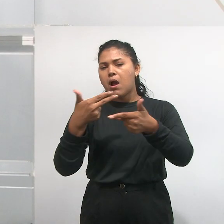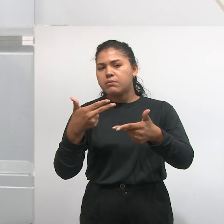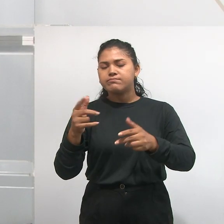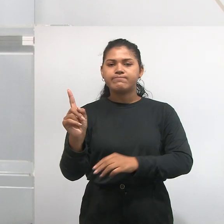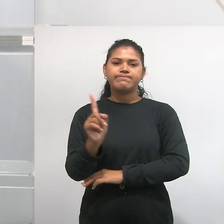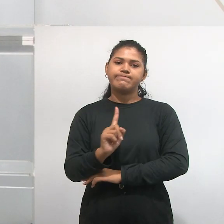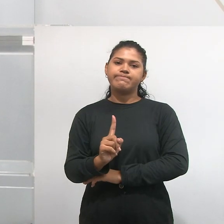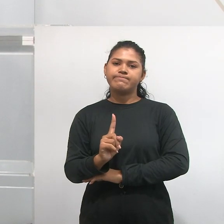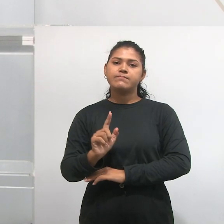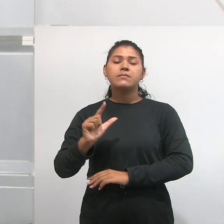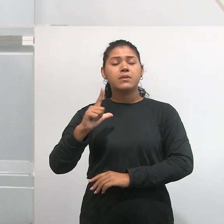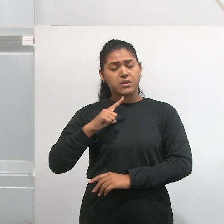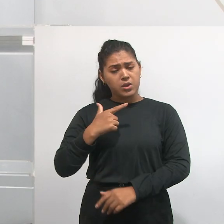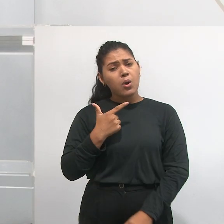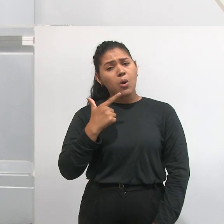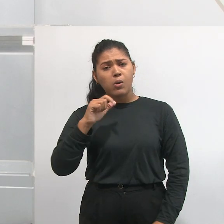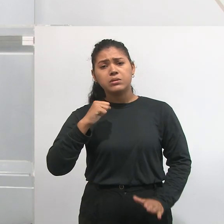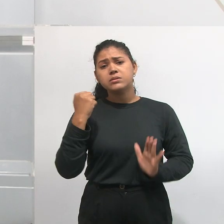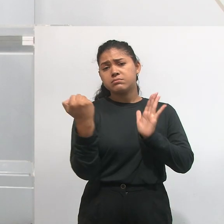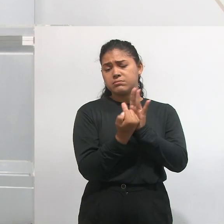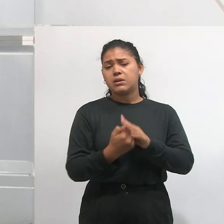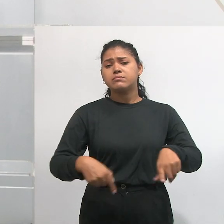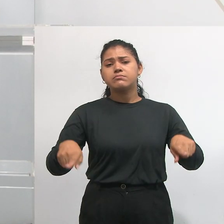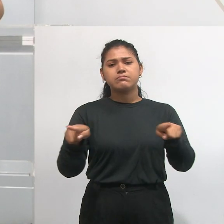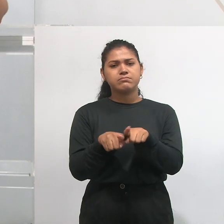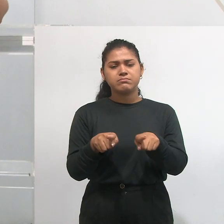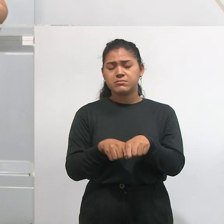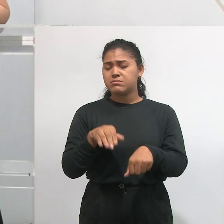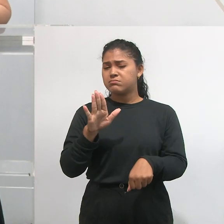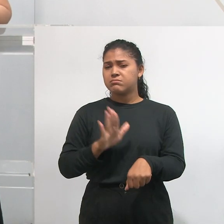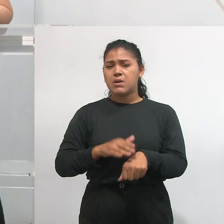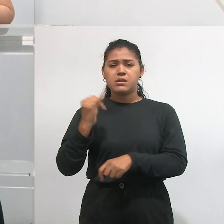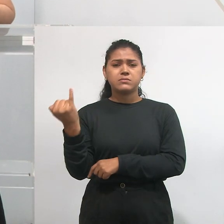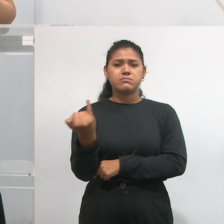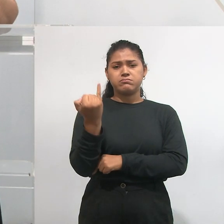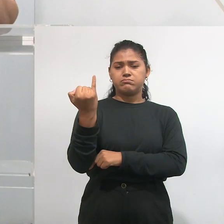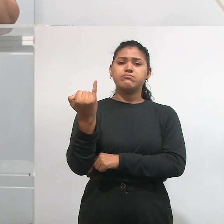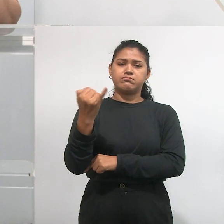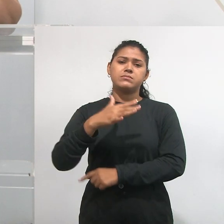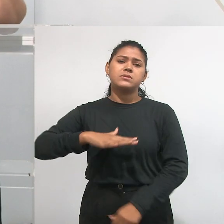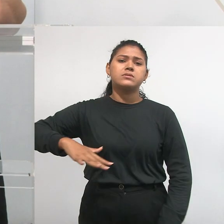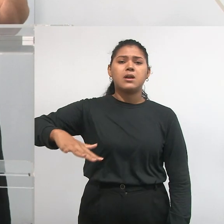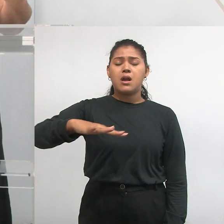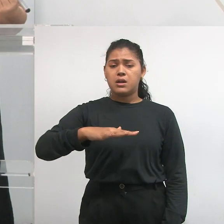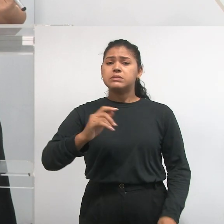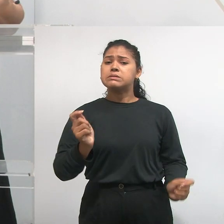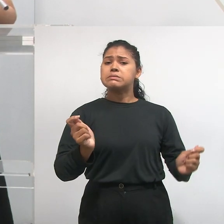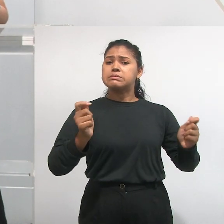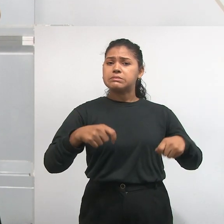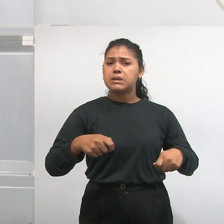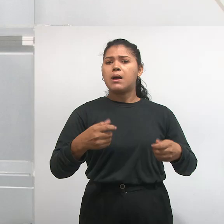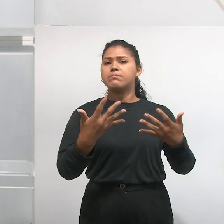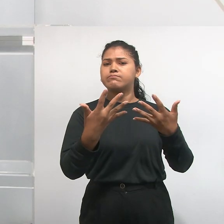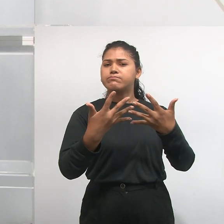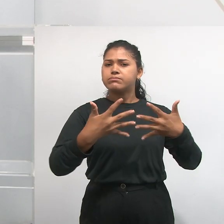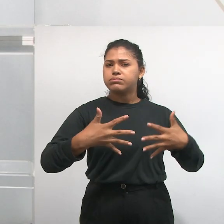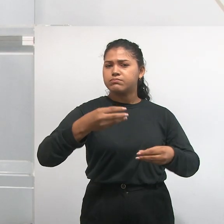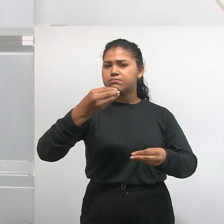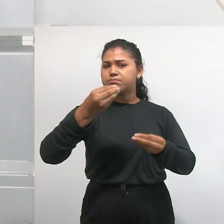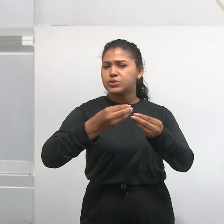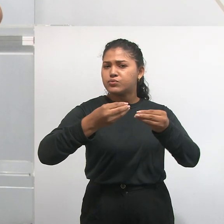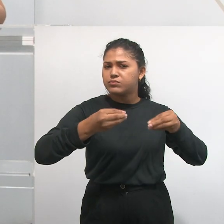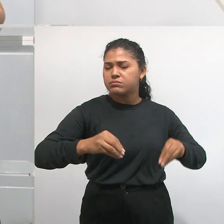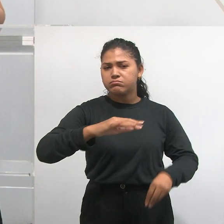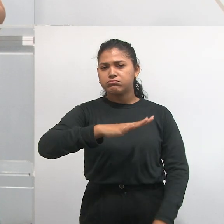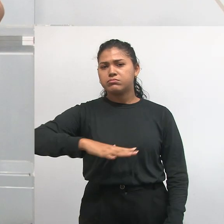Não, nós temos aí outros fatores e fatores muito importantes que são prejudiciais para a saúde